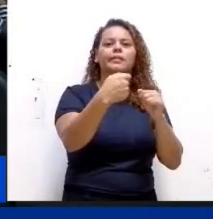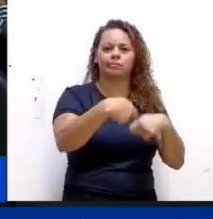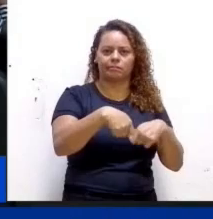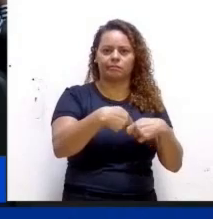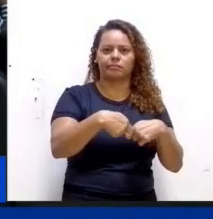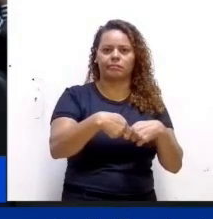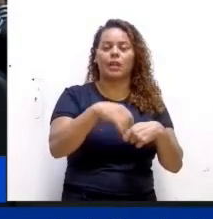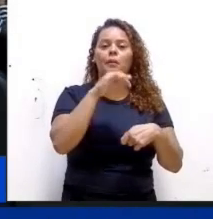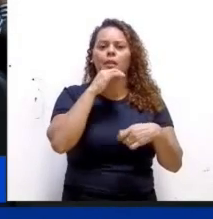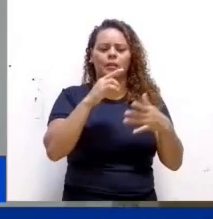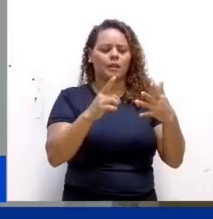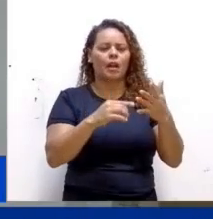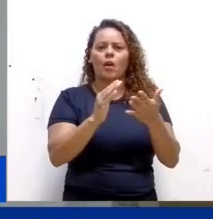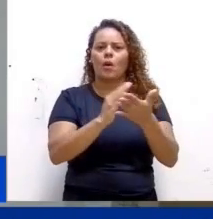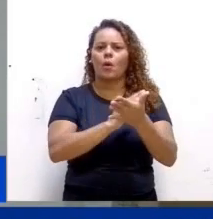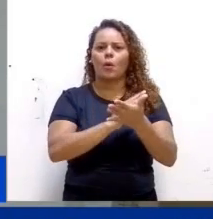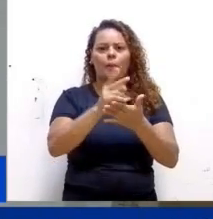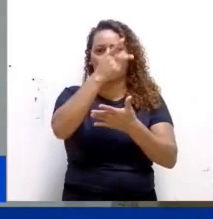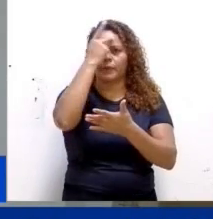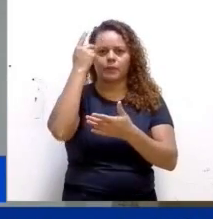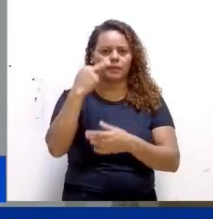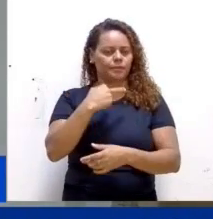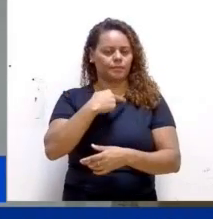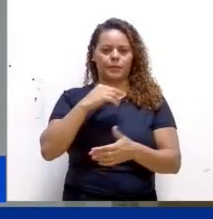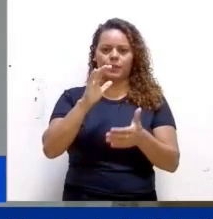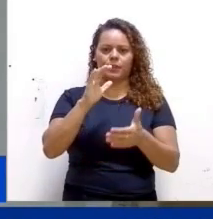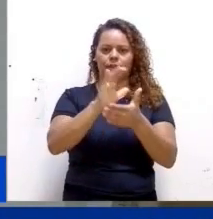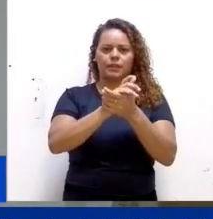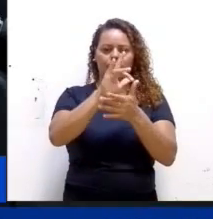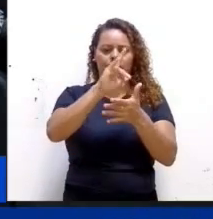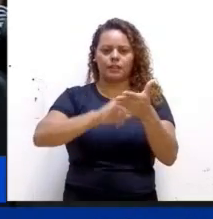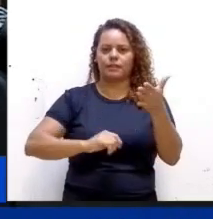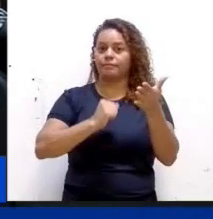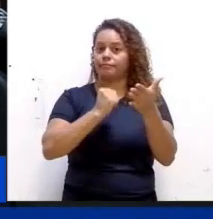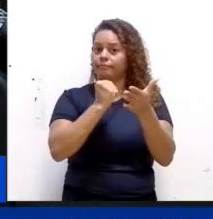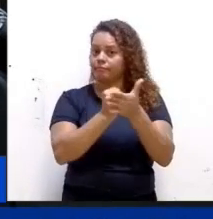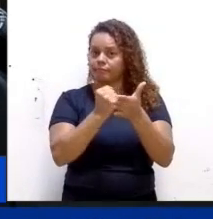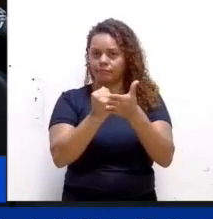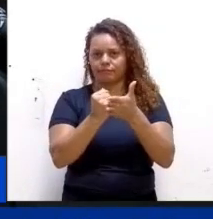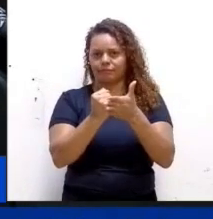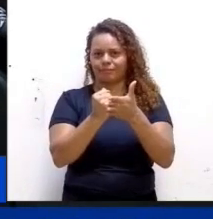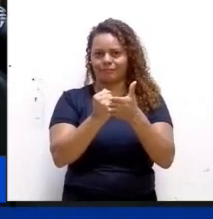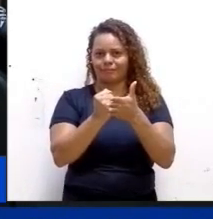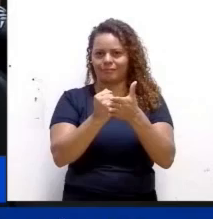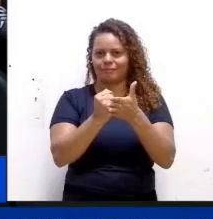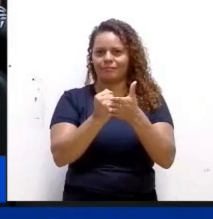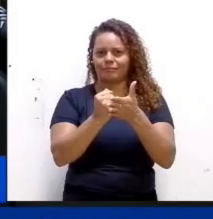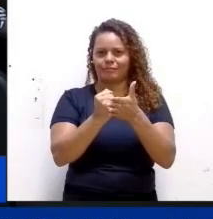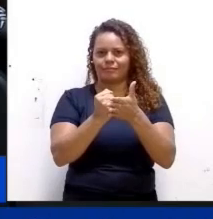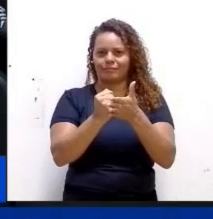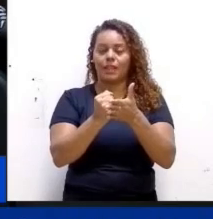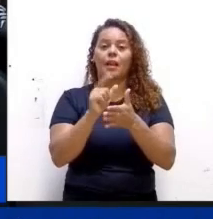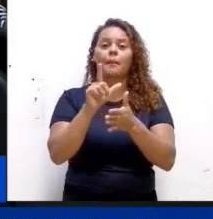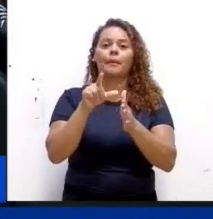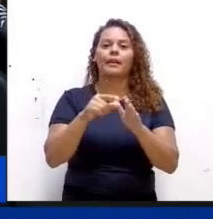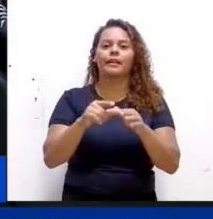não permite que essas pessoas casem entre elas. E quem nos diz isso? É a Gabriela? Não, é o